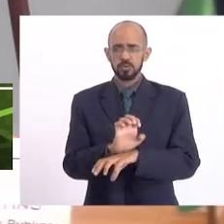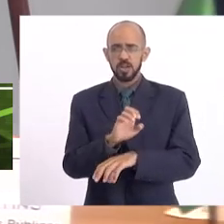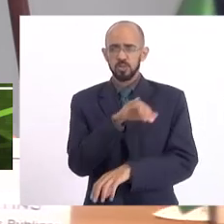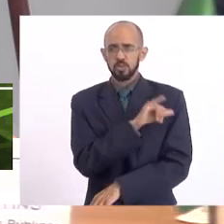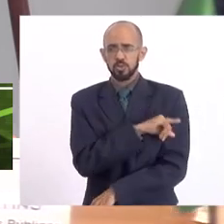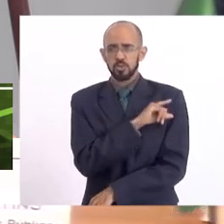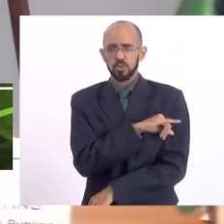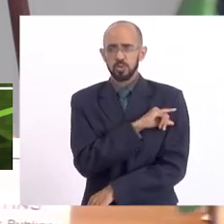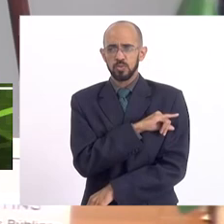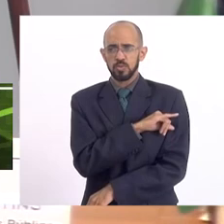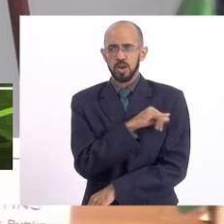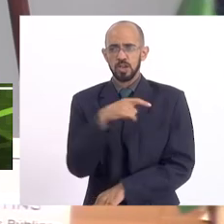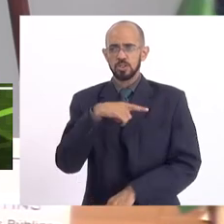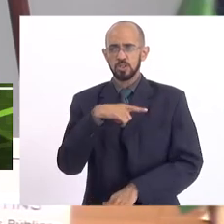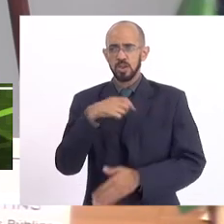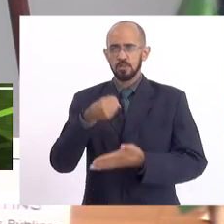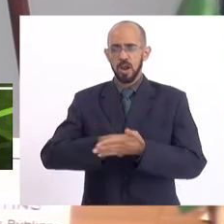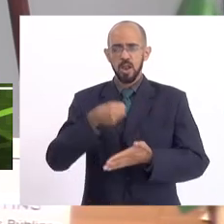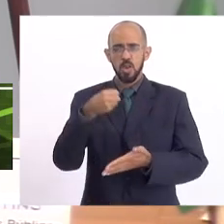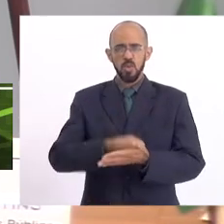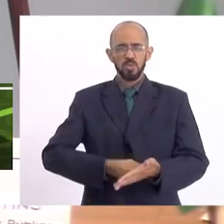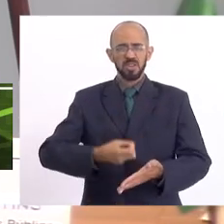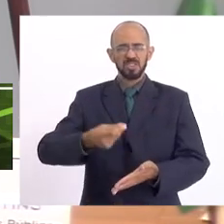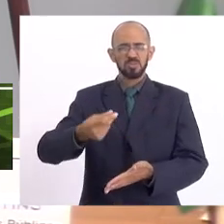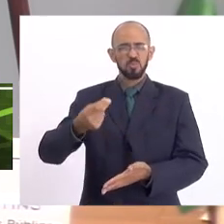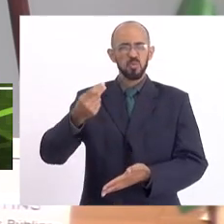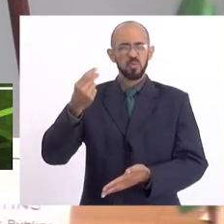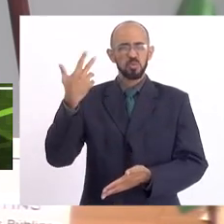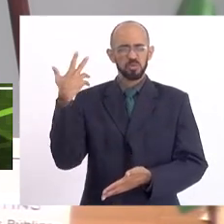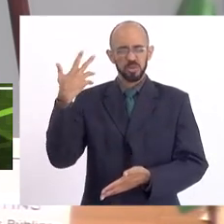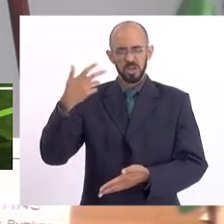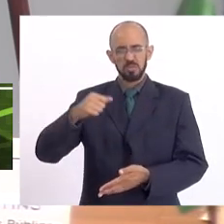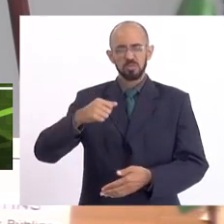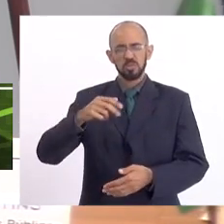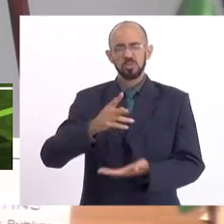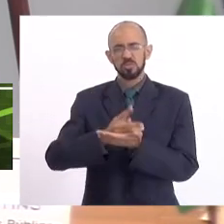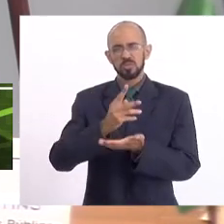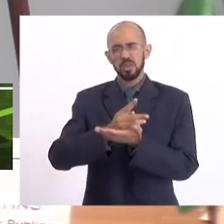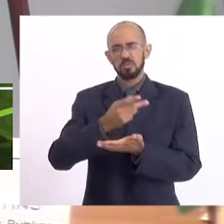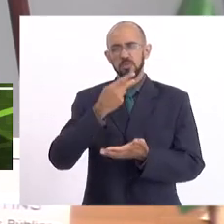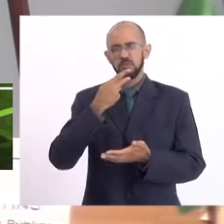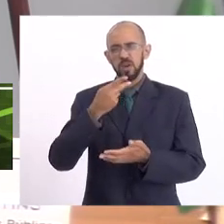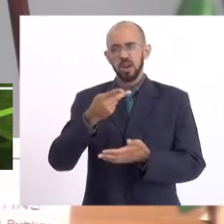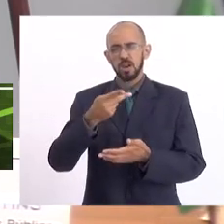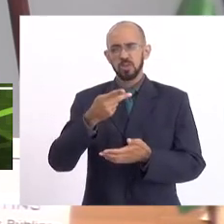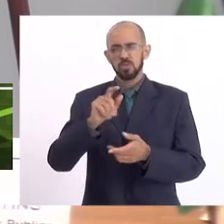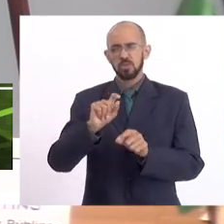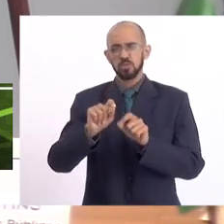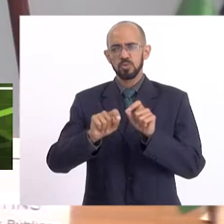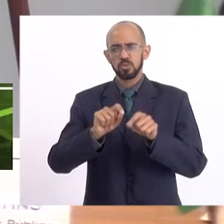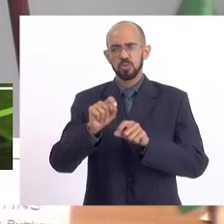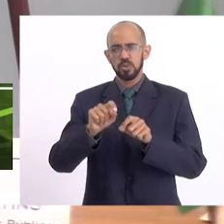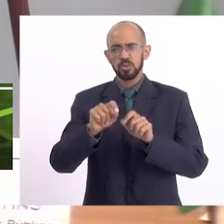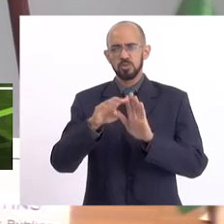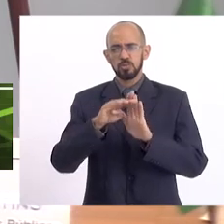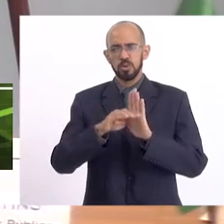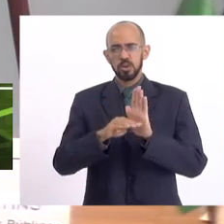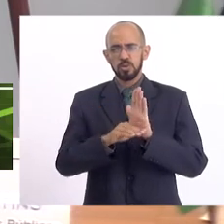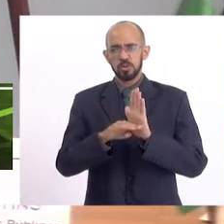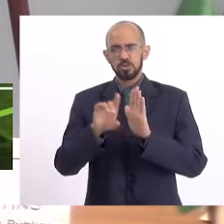nós temos uma luta antiga, e eu tenho sempre enaltecido, o Pobel, diretor, a